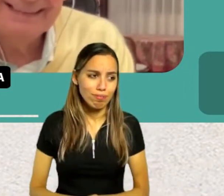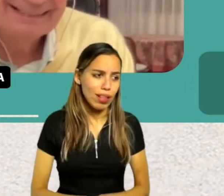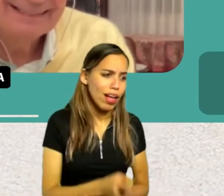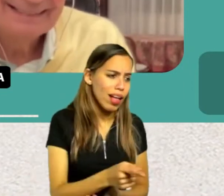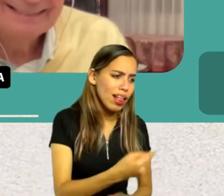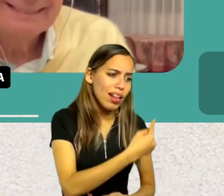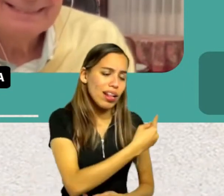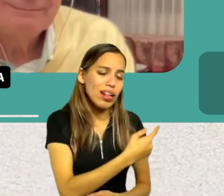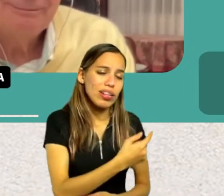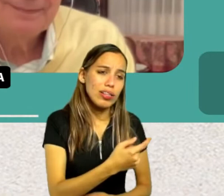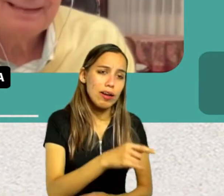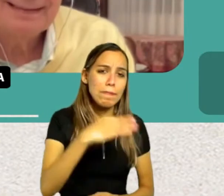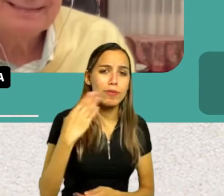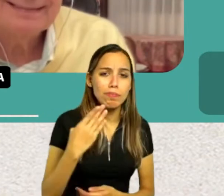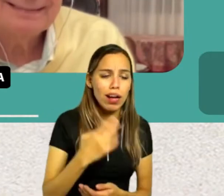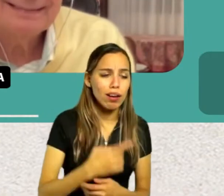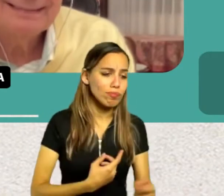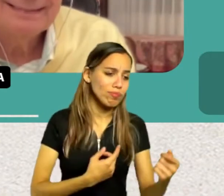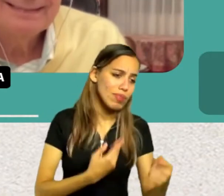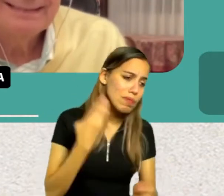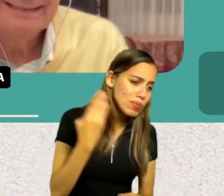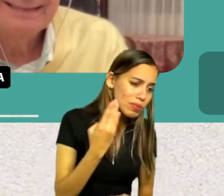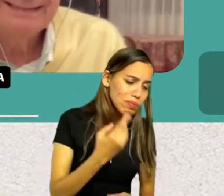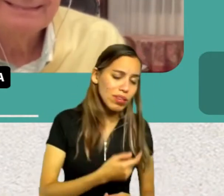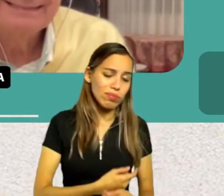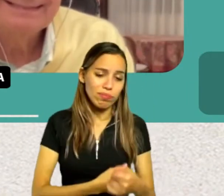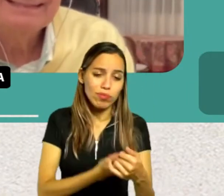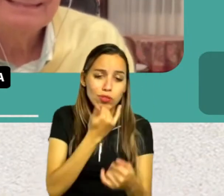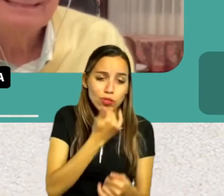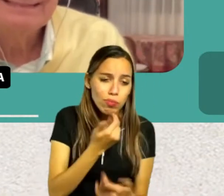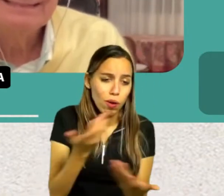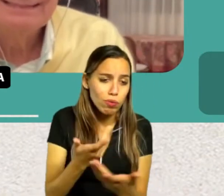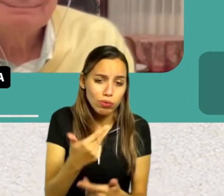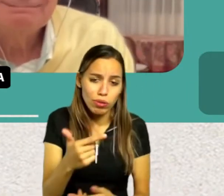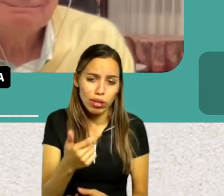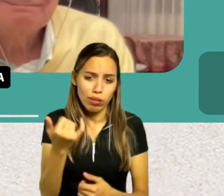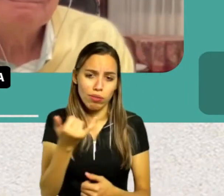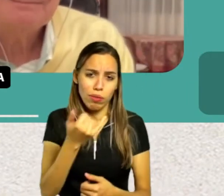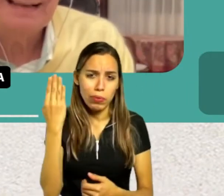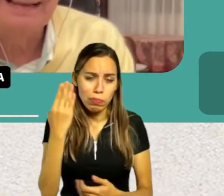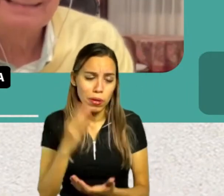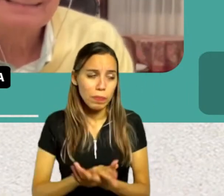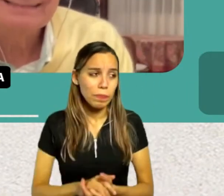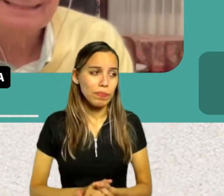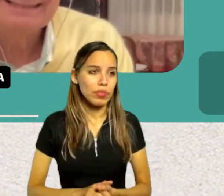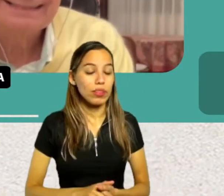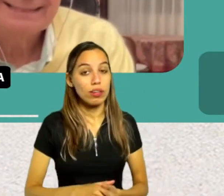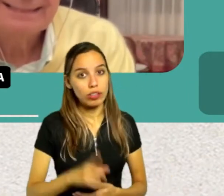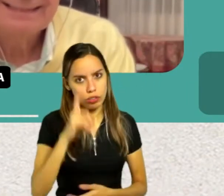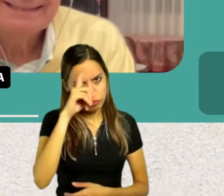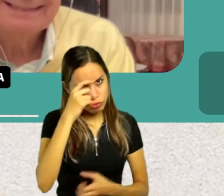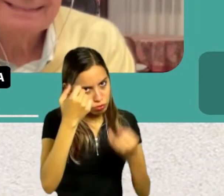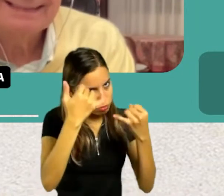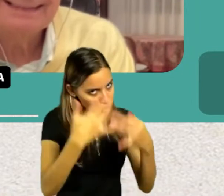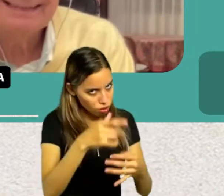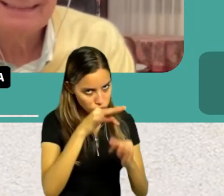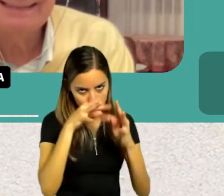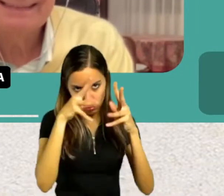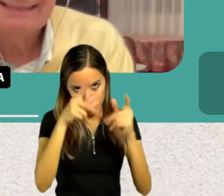Chegava lá, mas foi muito bonito. Depois que passou, o Drauzio foi lá, refez o evento e foi tudo muito